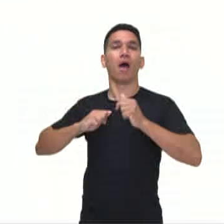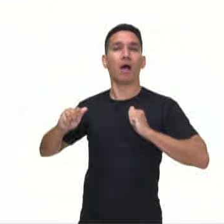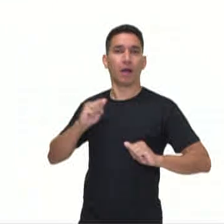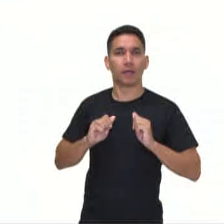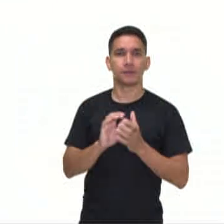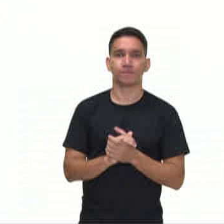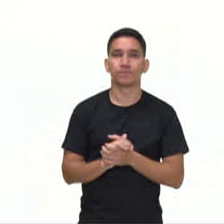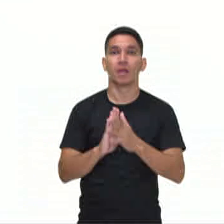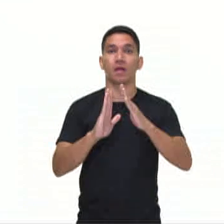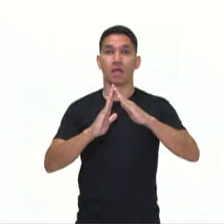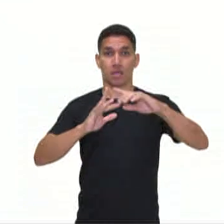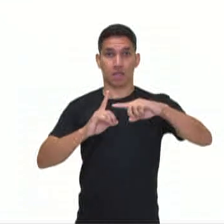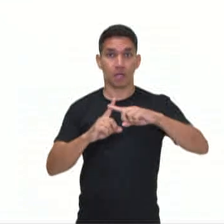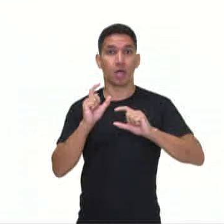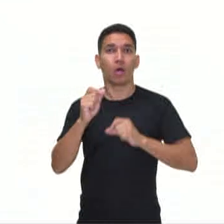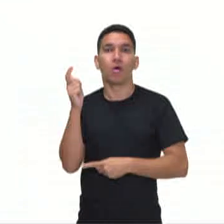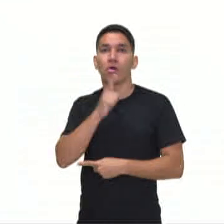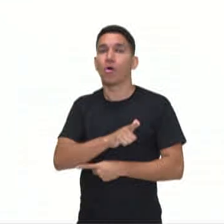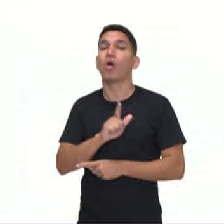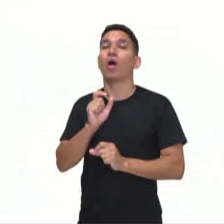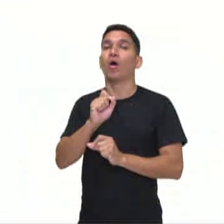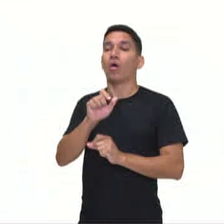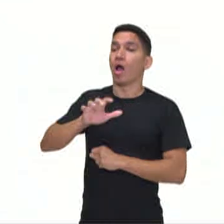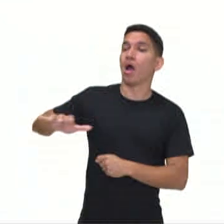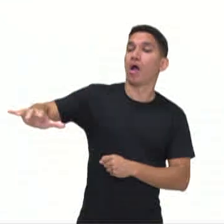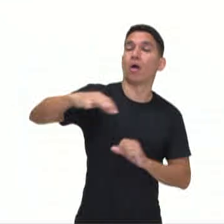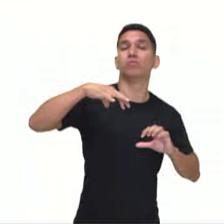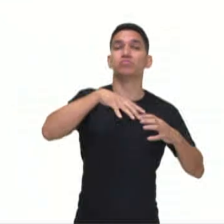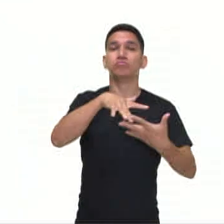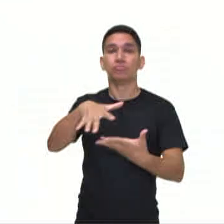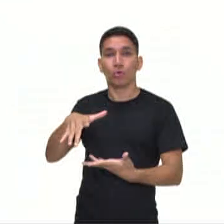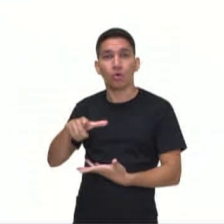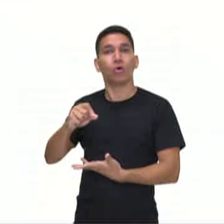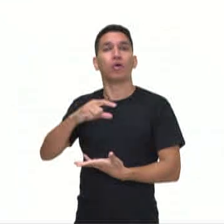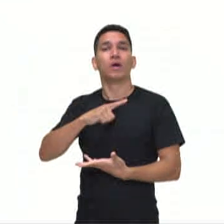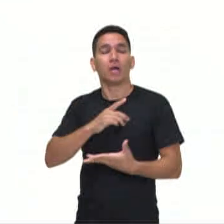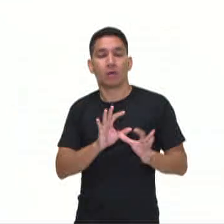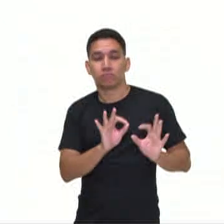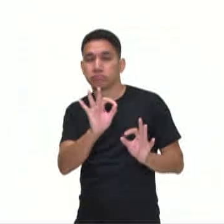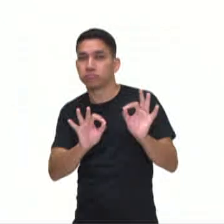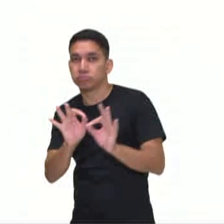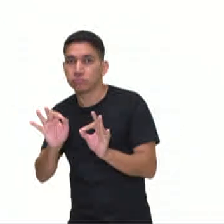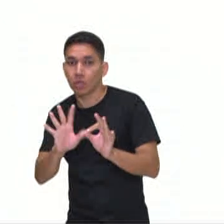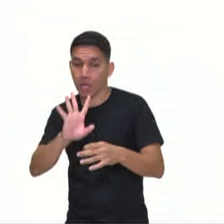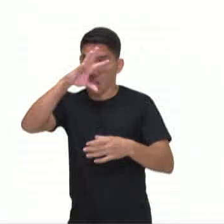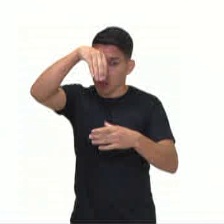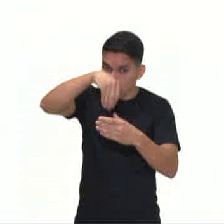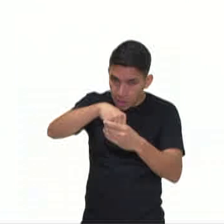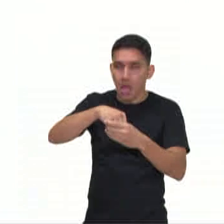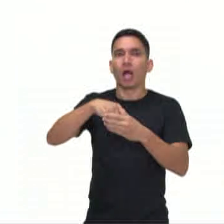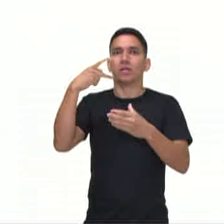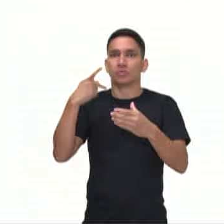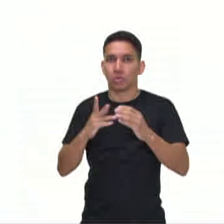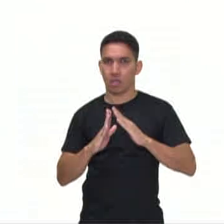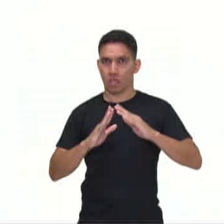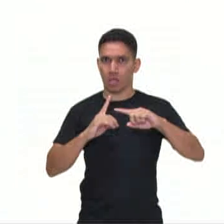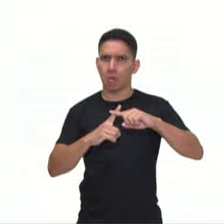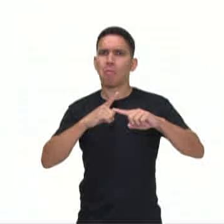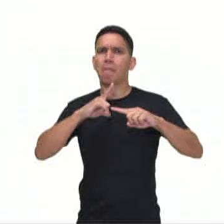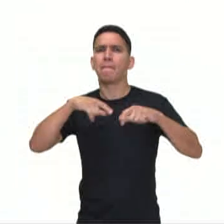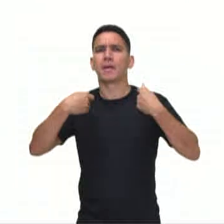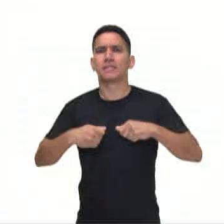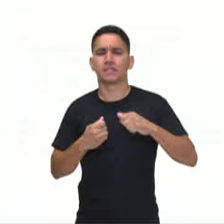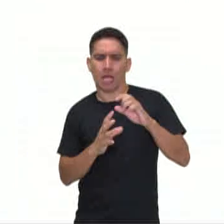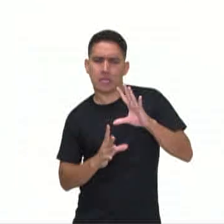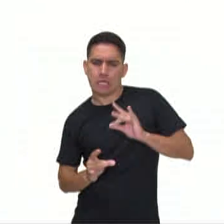Igrejas pipocaram ao redor do mundo como uma arquitetura singular na qual seu interior devia ser plenamente preenchido